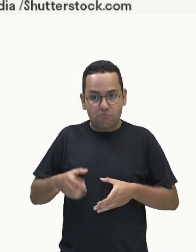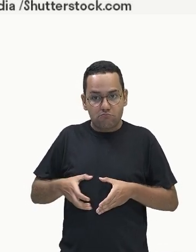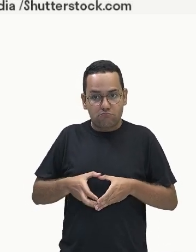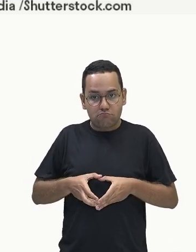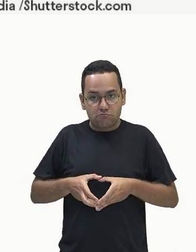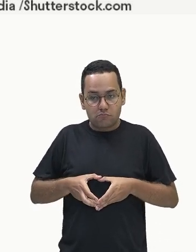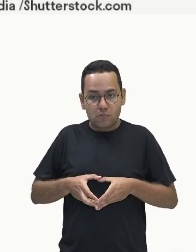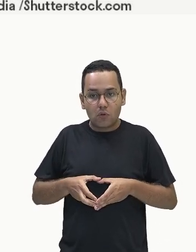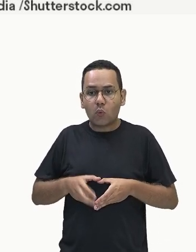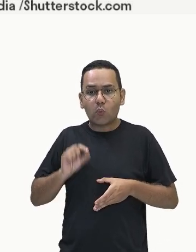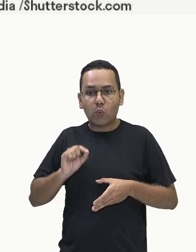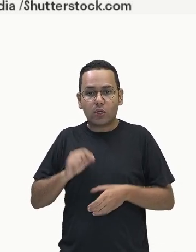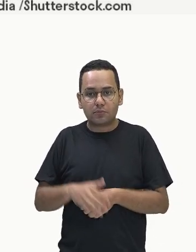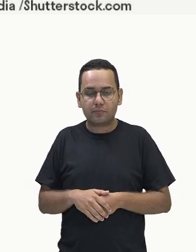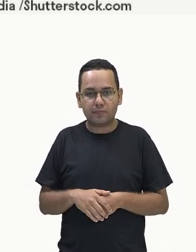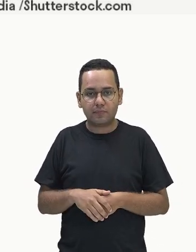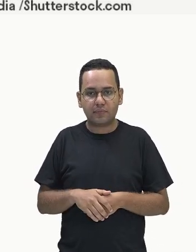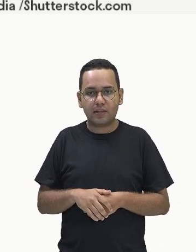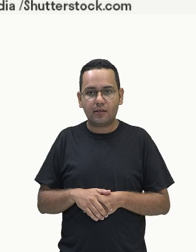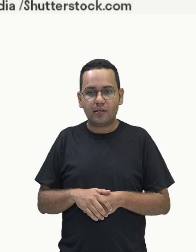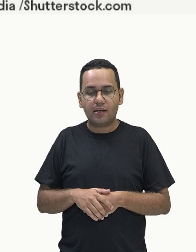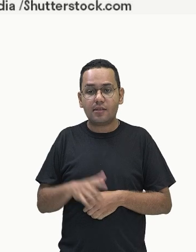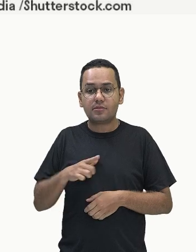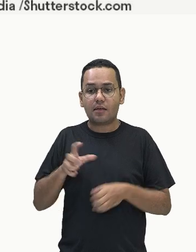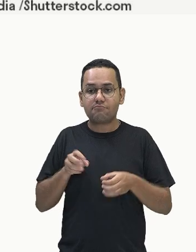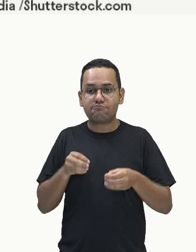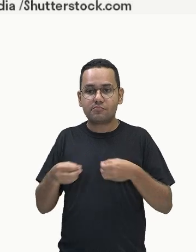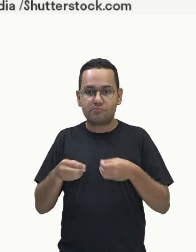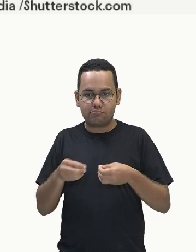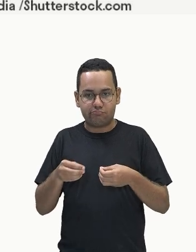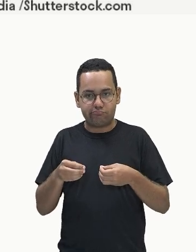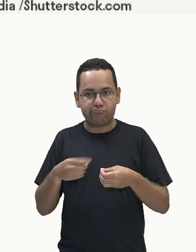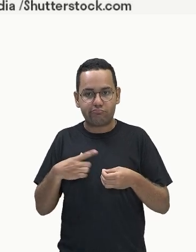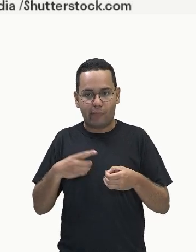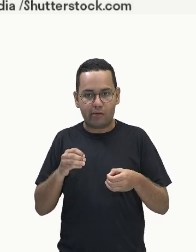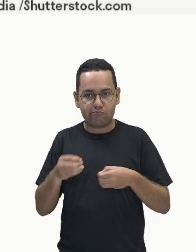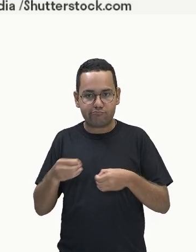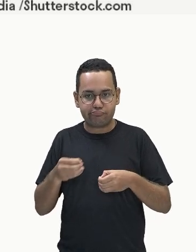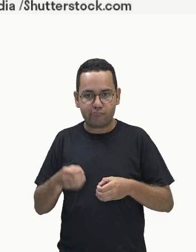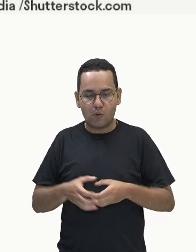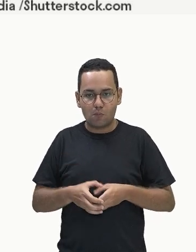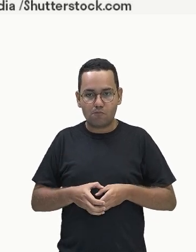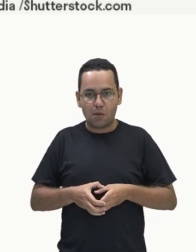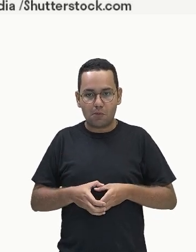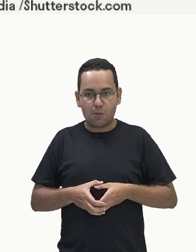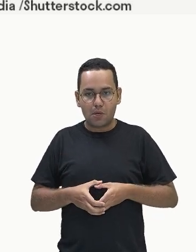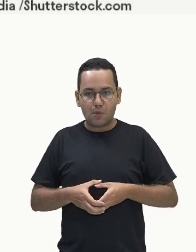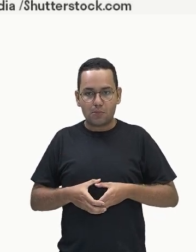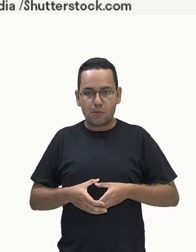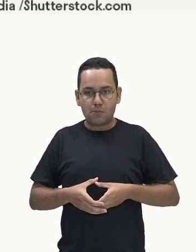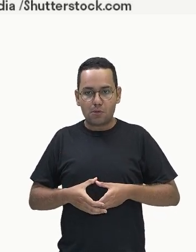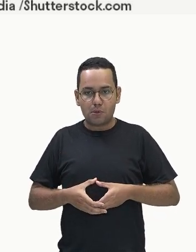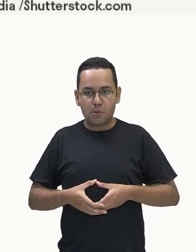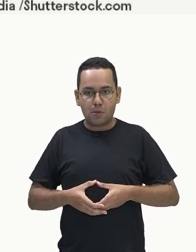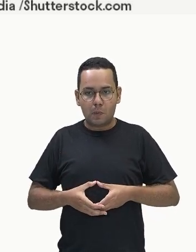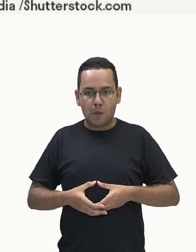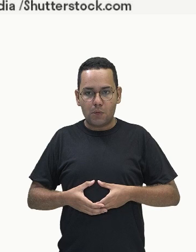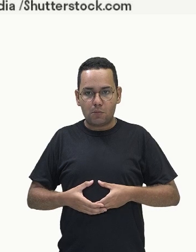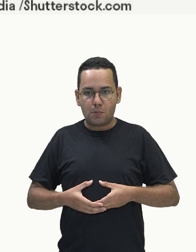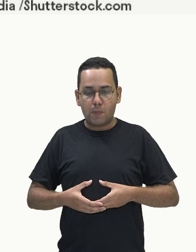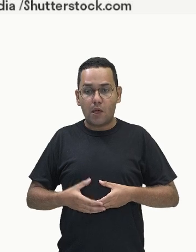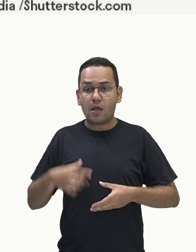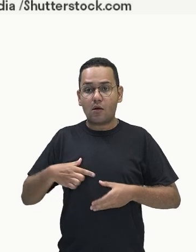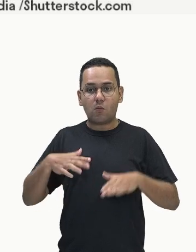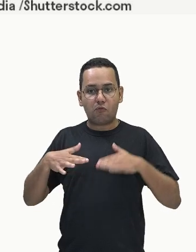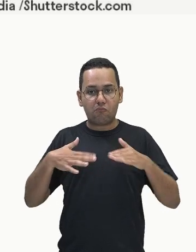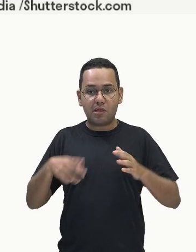vai apresentar, ela vai realizar contrações uterinas, obviamente, e essas contrações, né, são movimentos